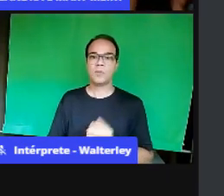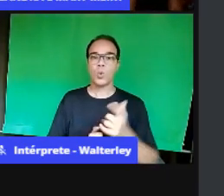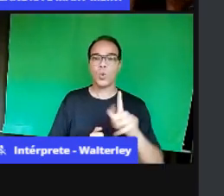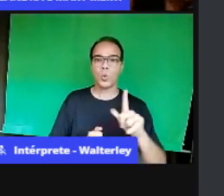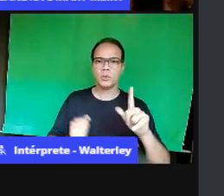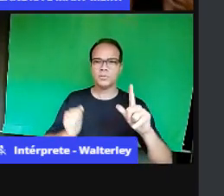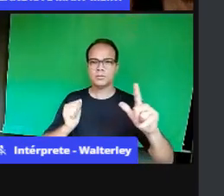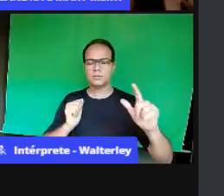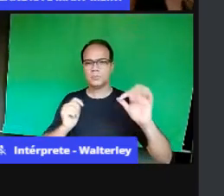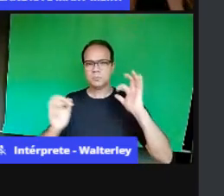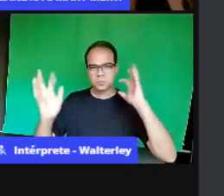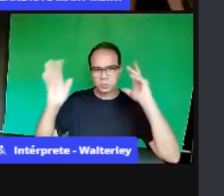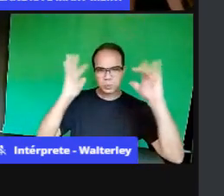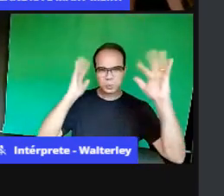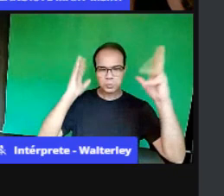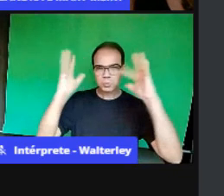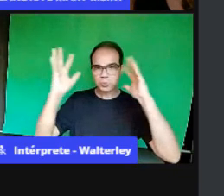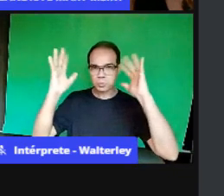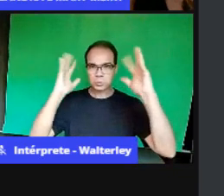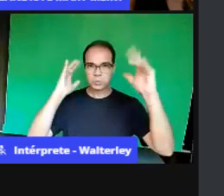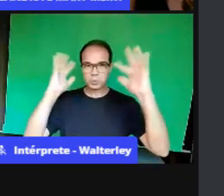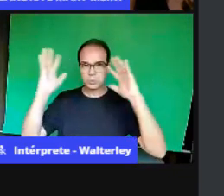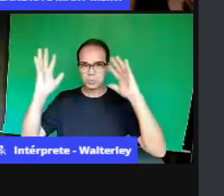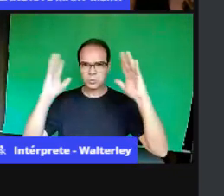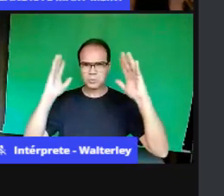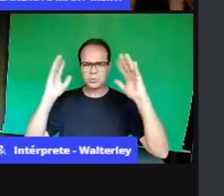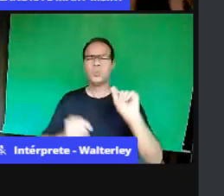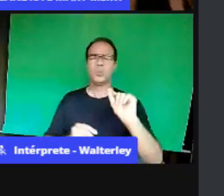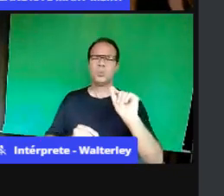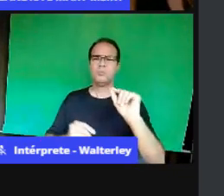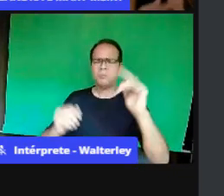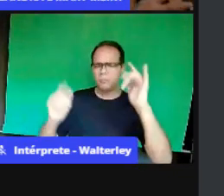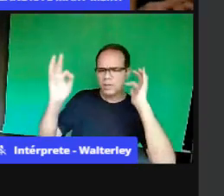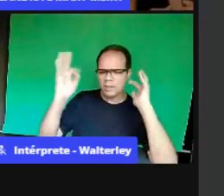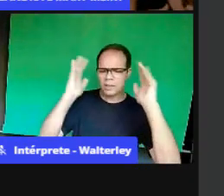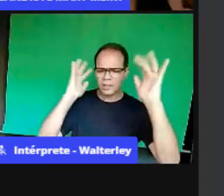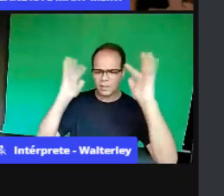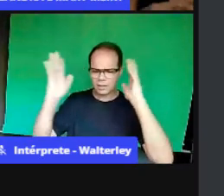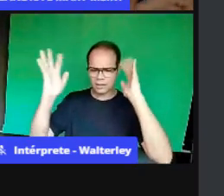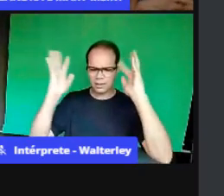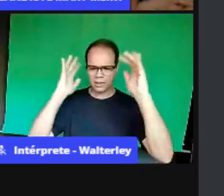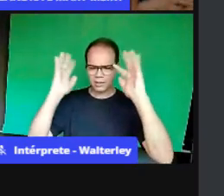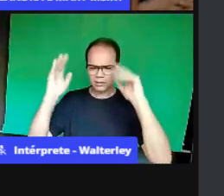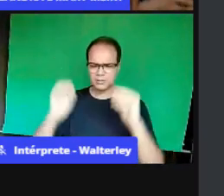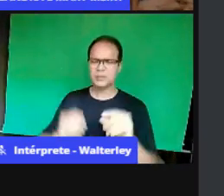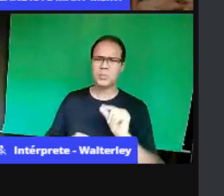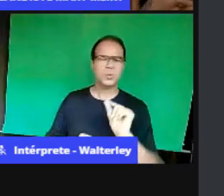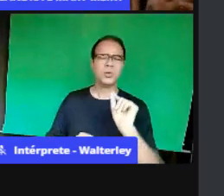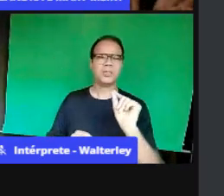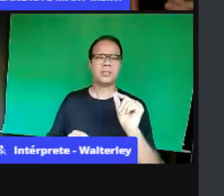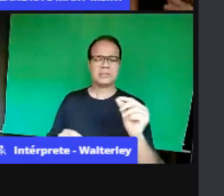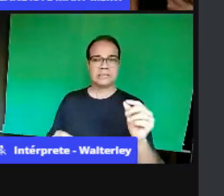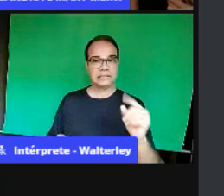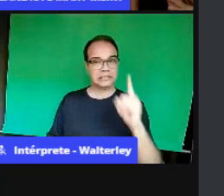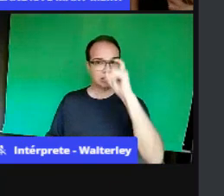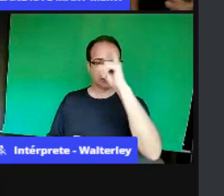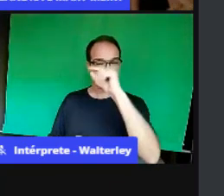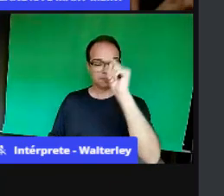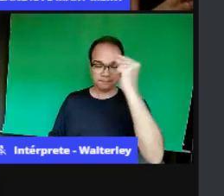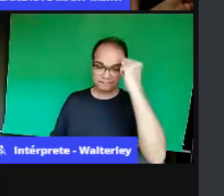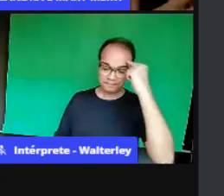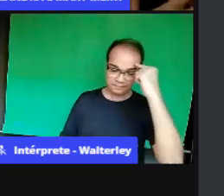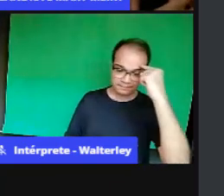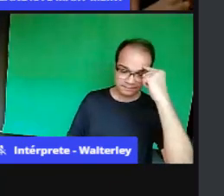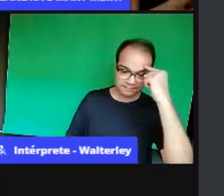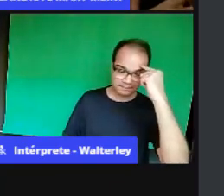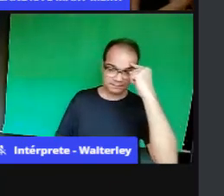raciocínio lógico. Esse raciocínio lógico, o que nos prende muito é que raciocínio